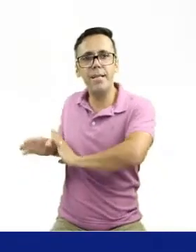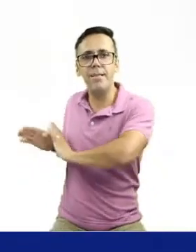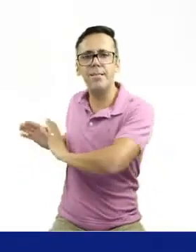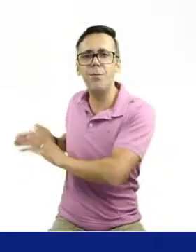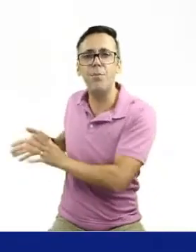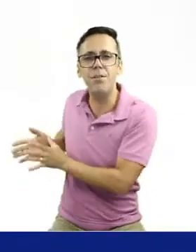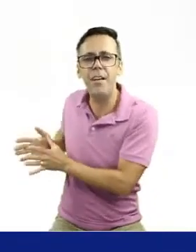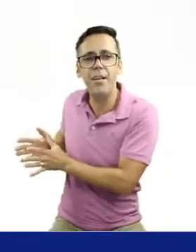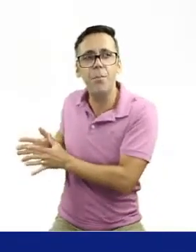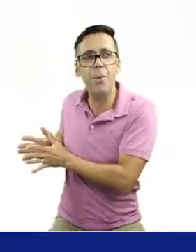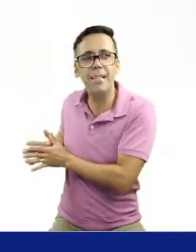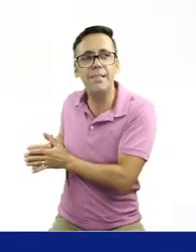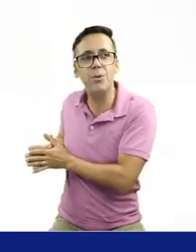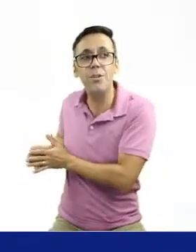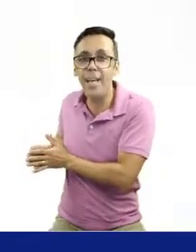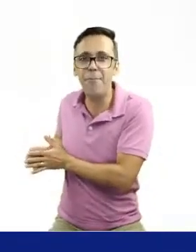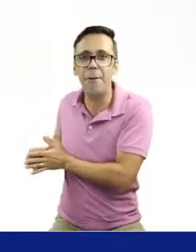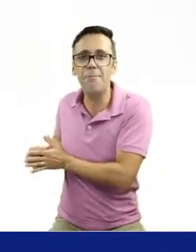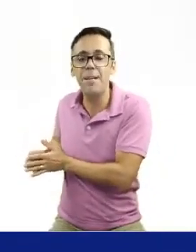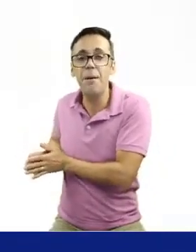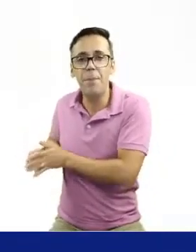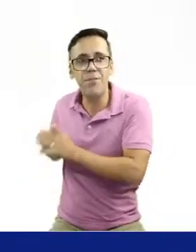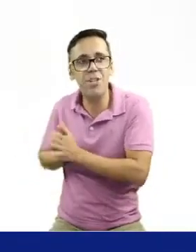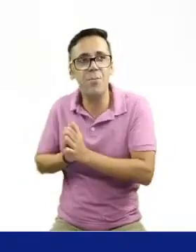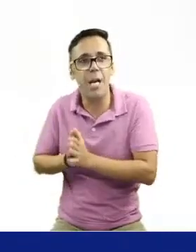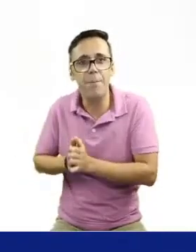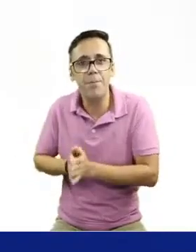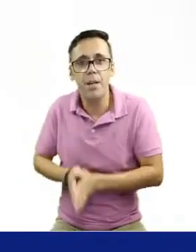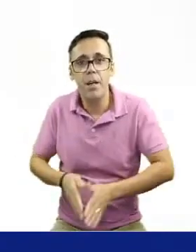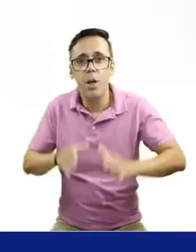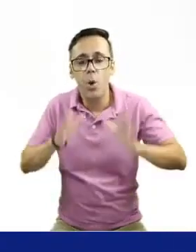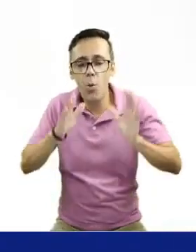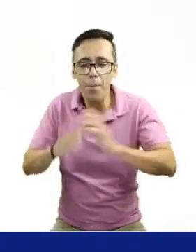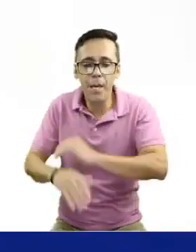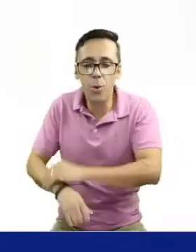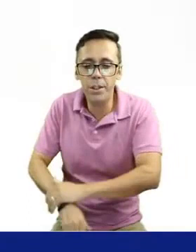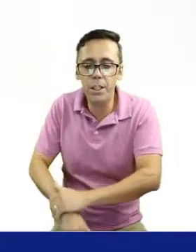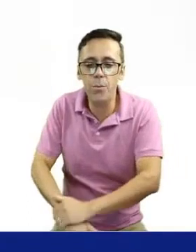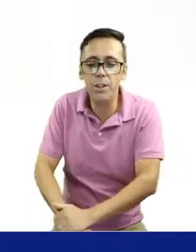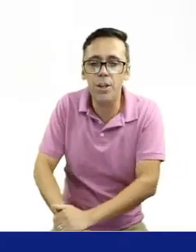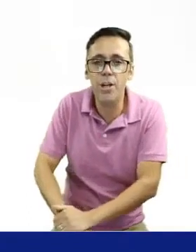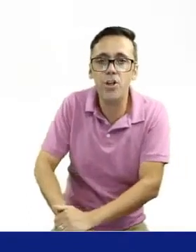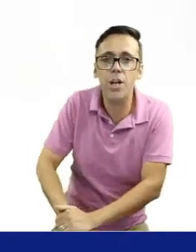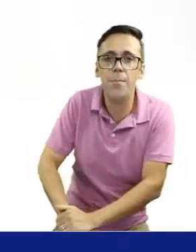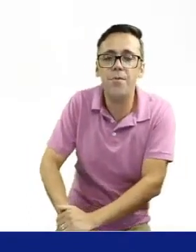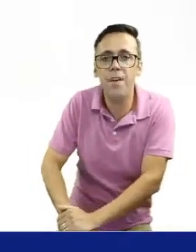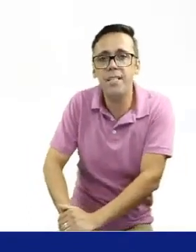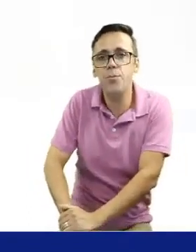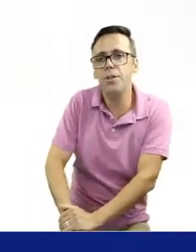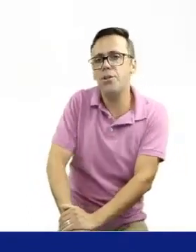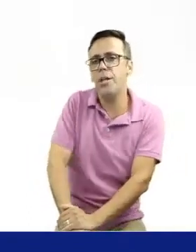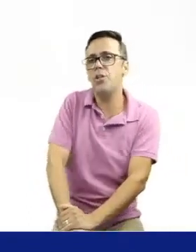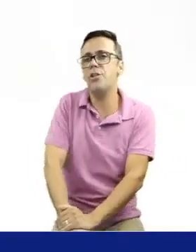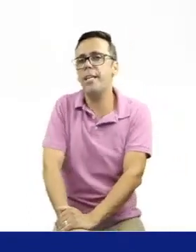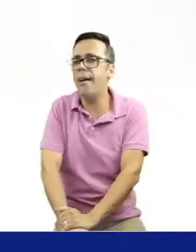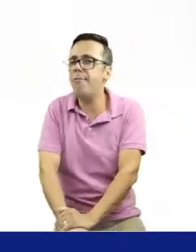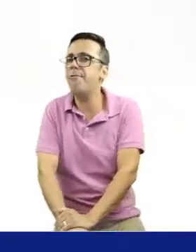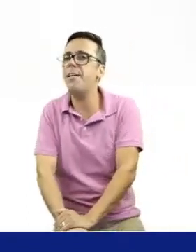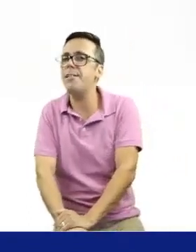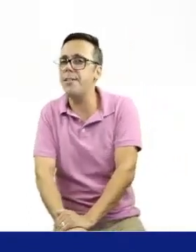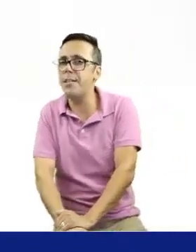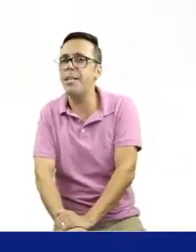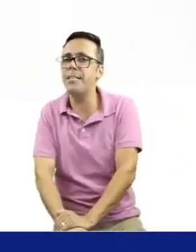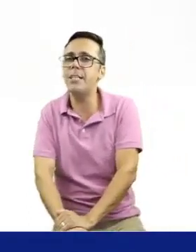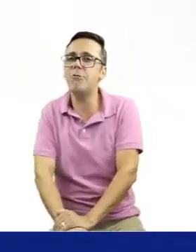é parece simples né básico e é mesmo mas veja bem uma pergunta que muita gente já me fez muita gente